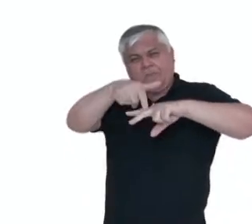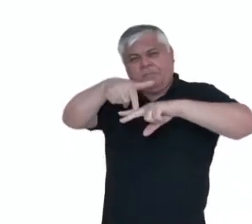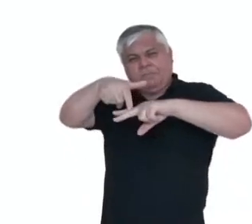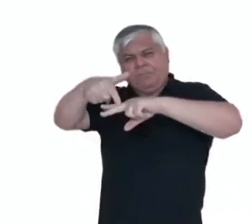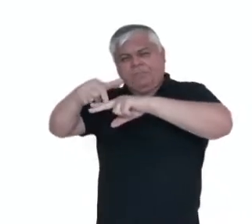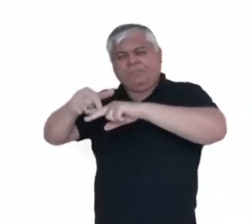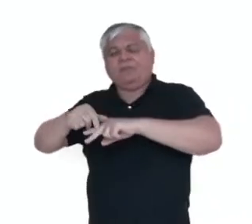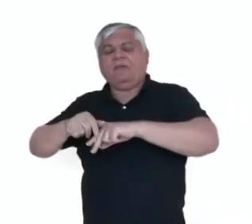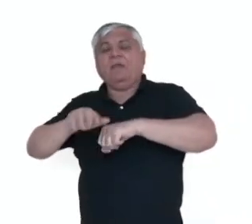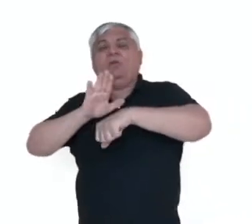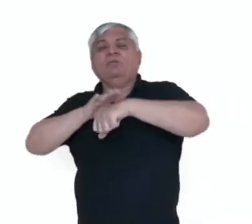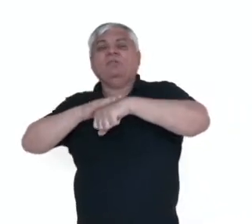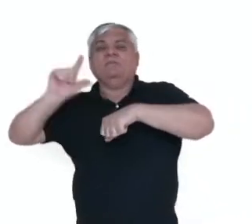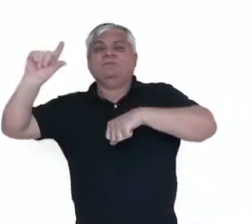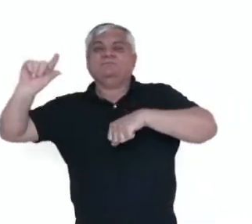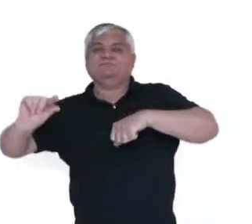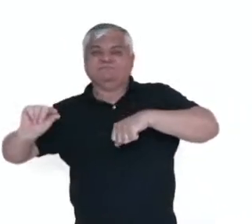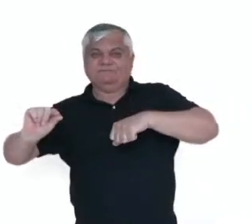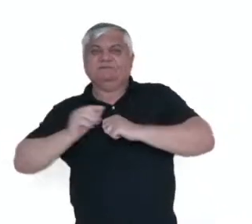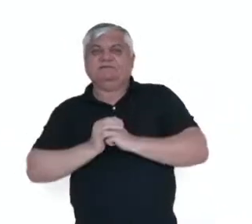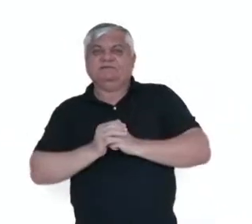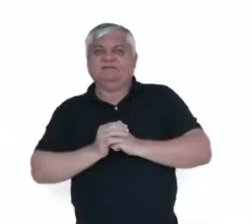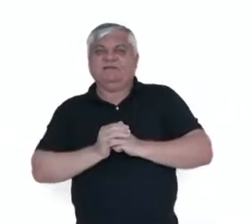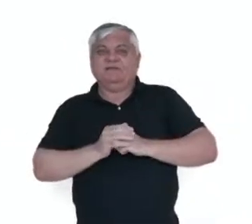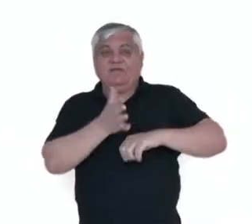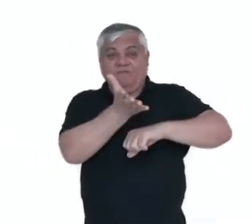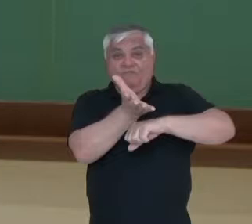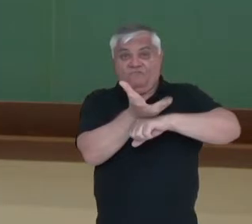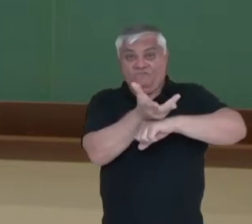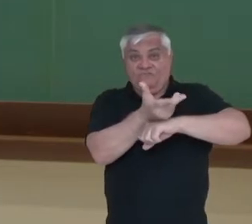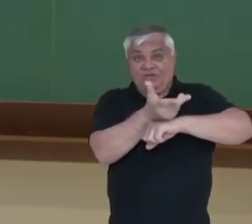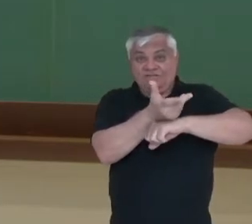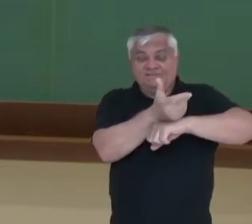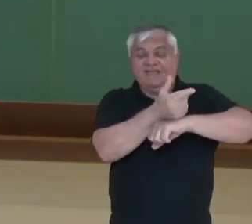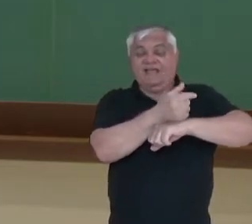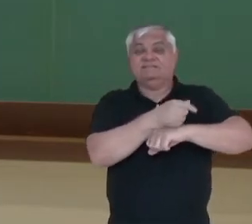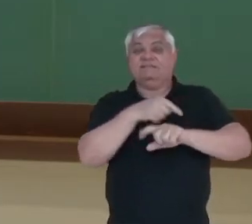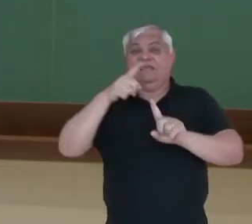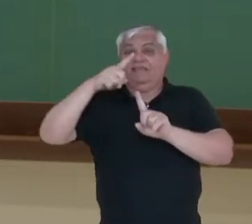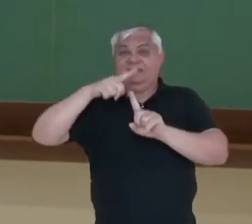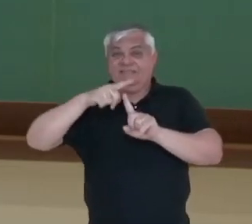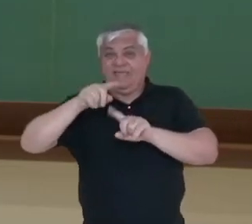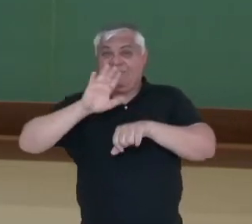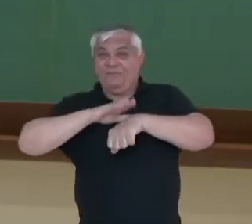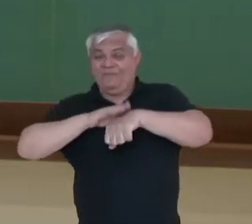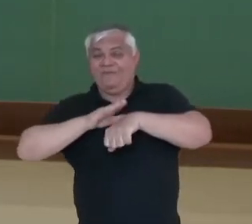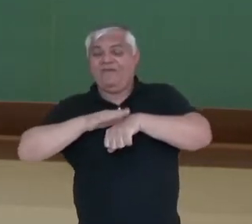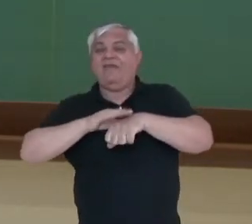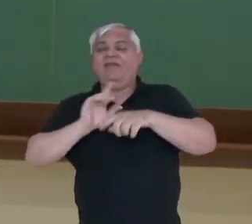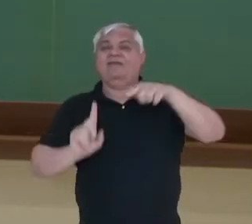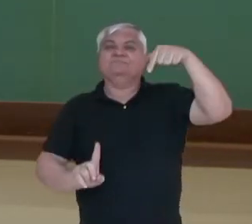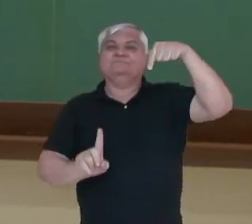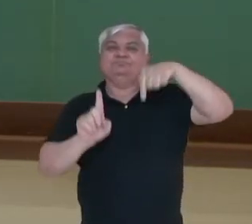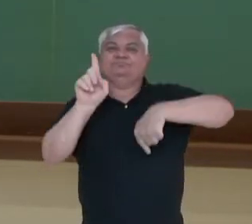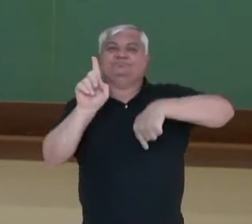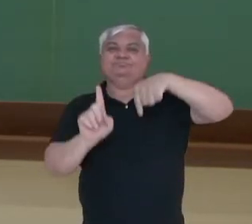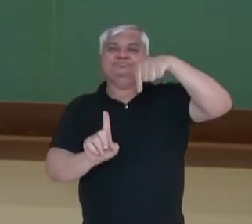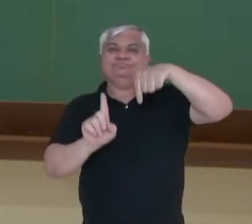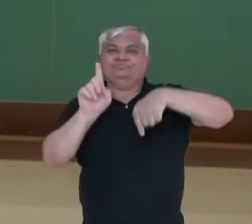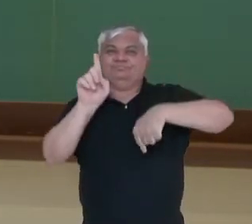tempo ele diminui. Velocidade e tempo são grandezas